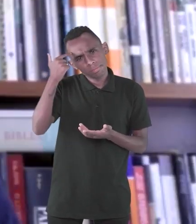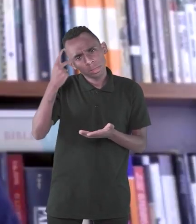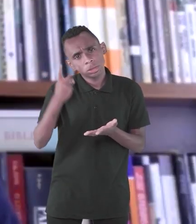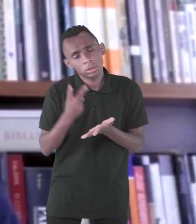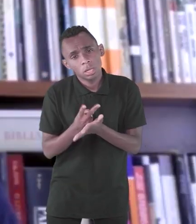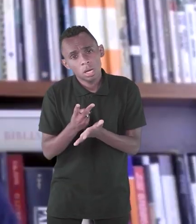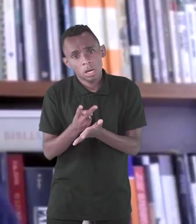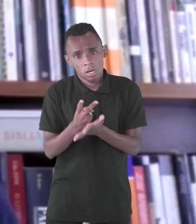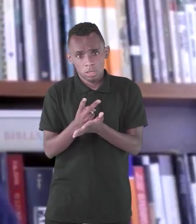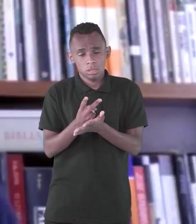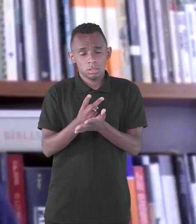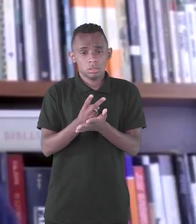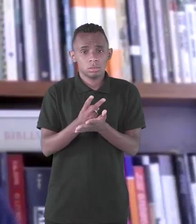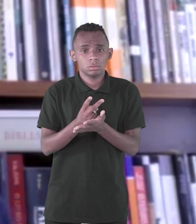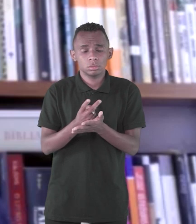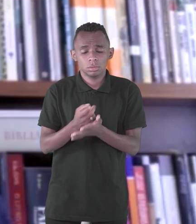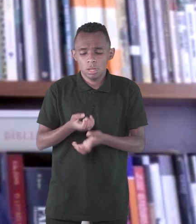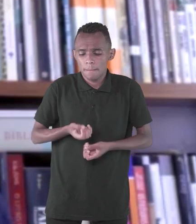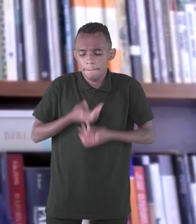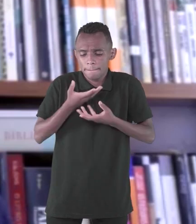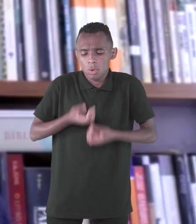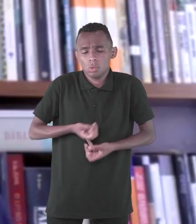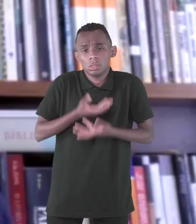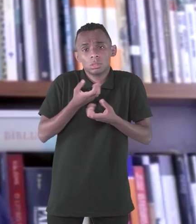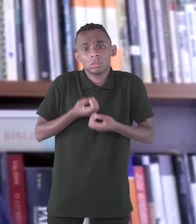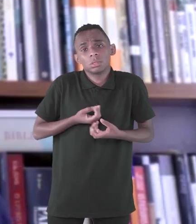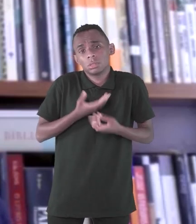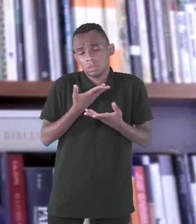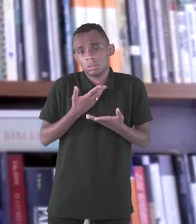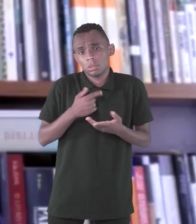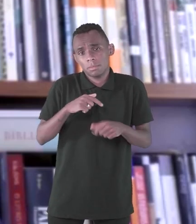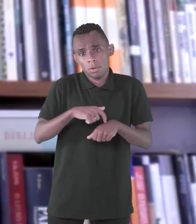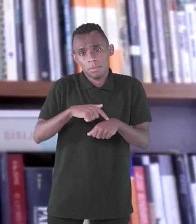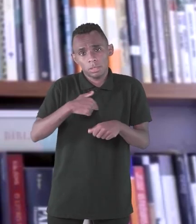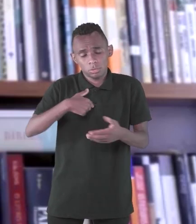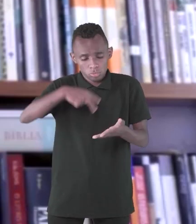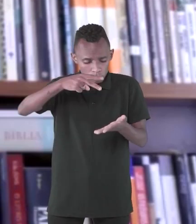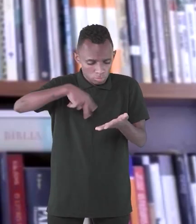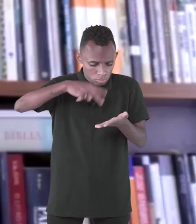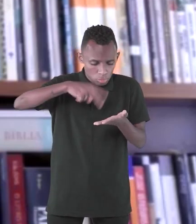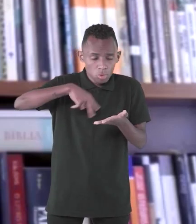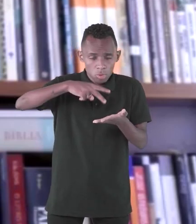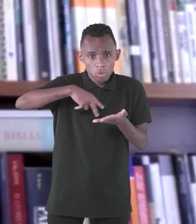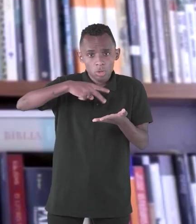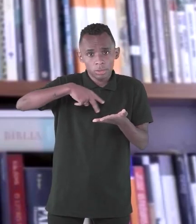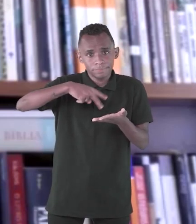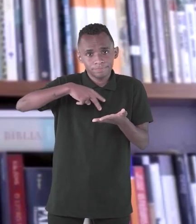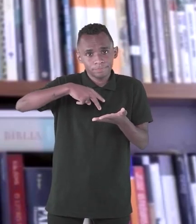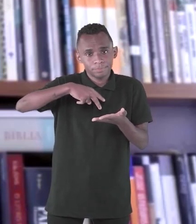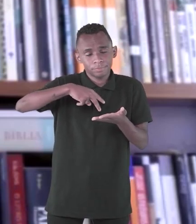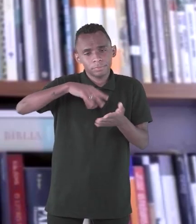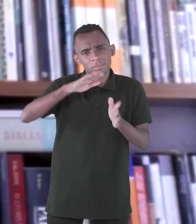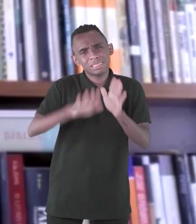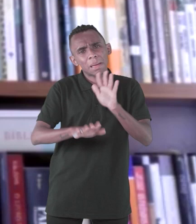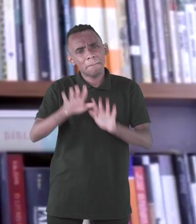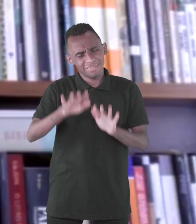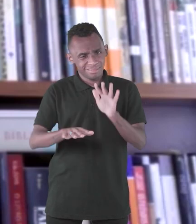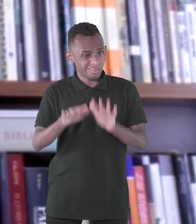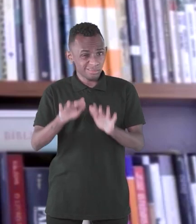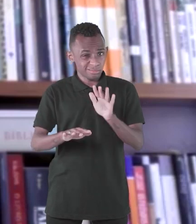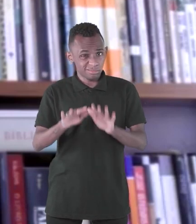penso sempre na poesia, né? Quando eu vou ler uma letra, às